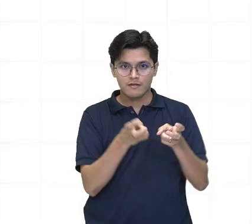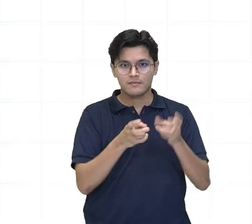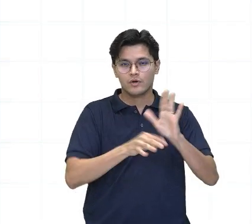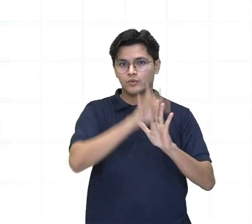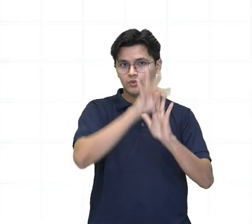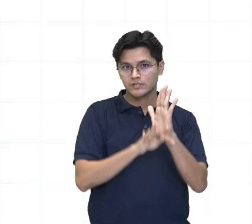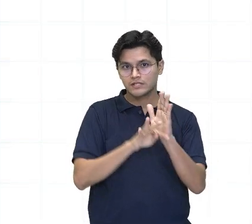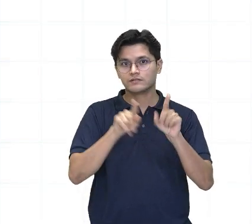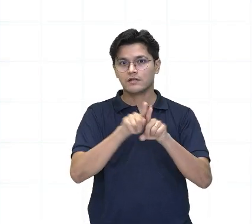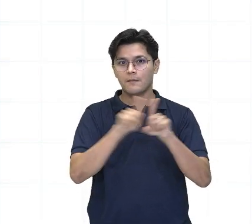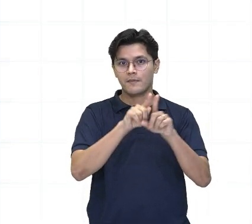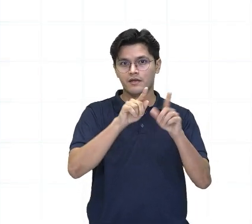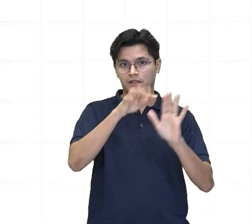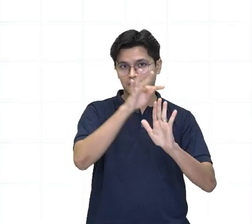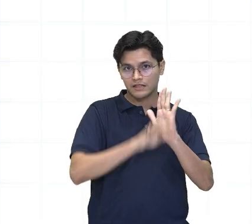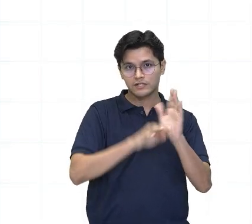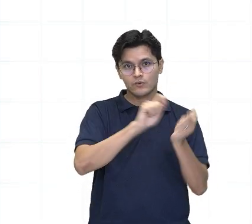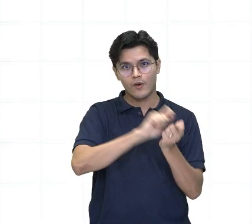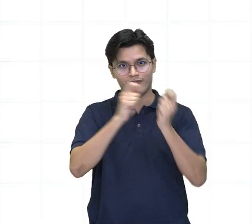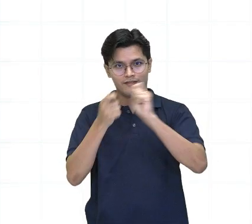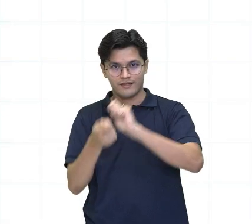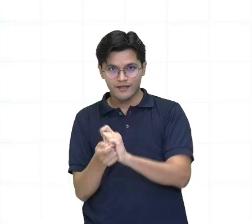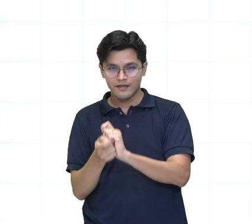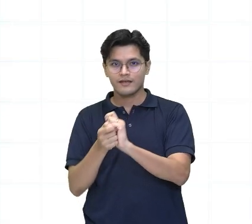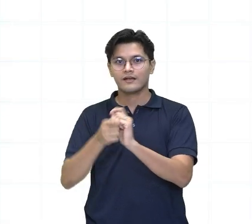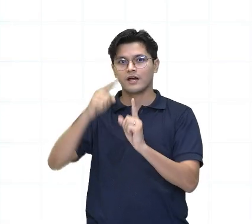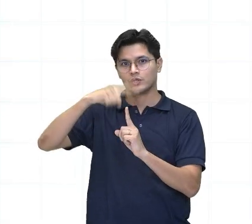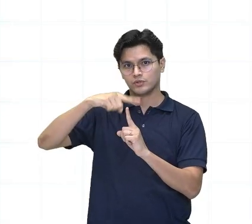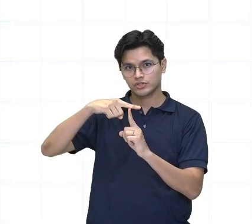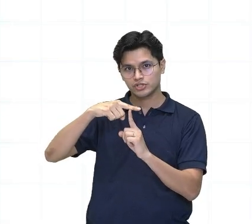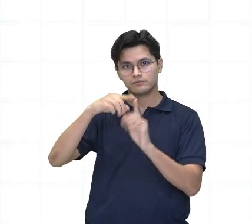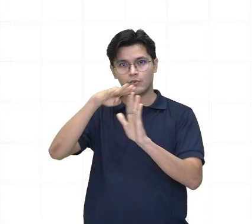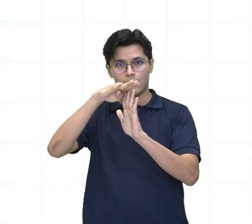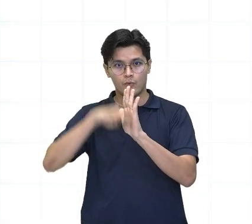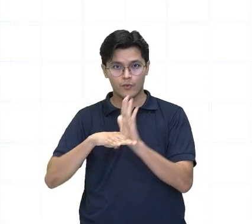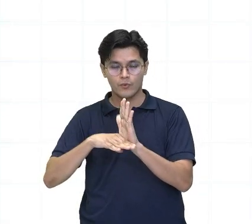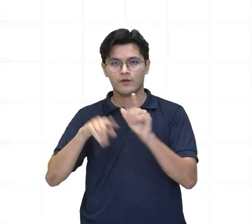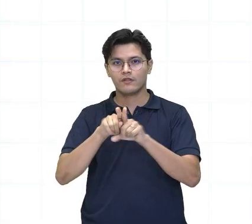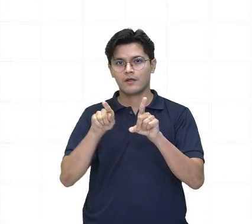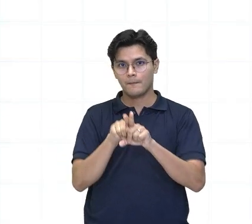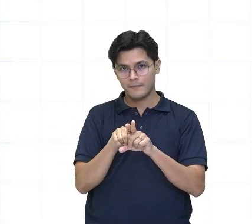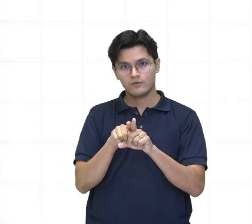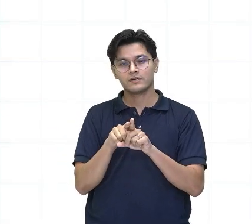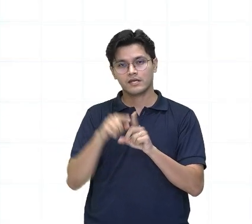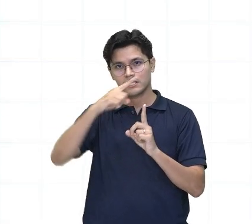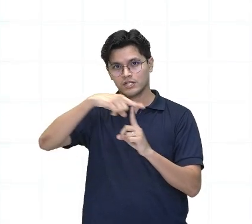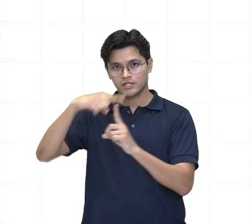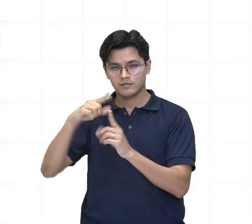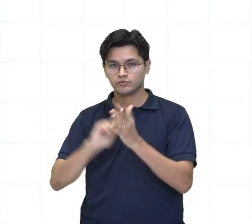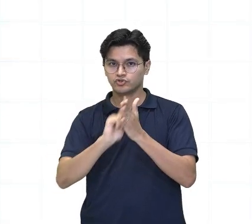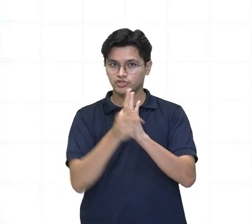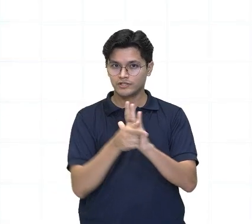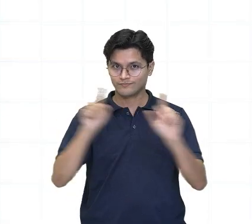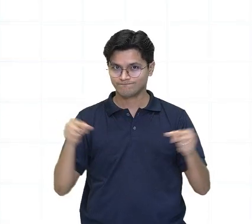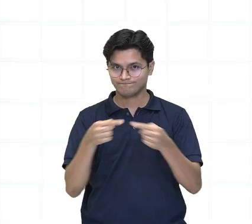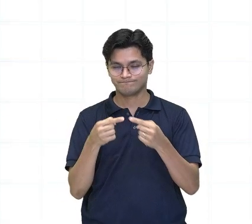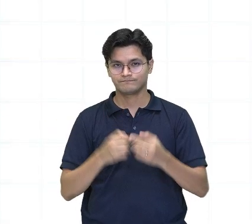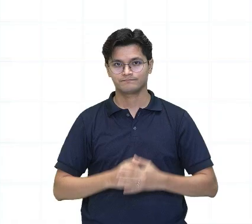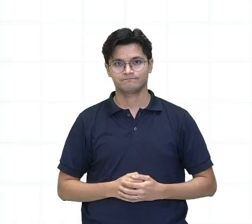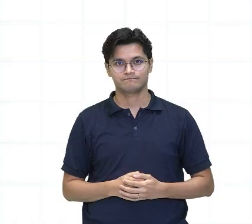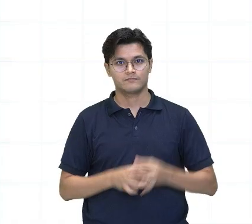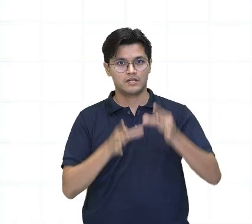a adequação do texto à construção composicional e ao estilo de gênero. Nosso